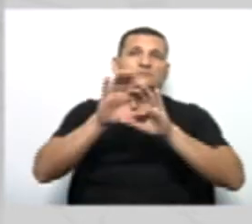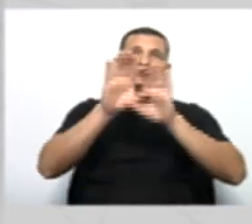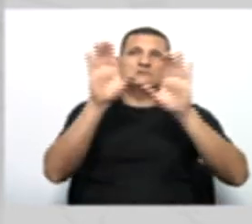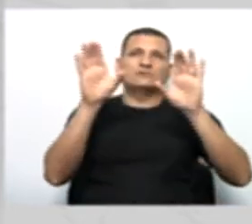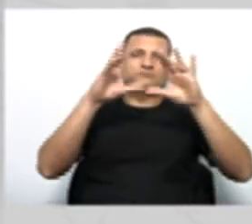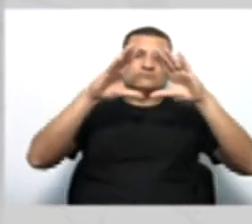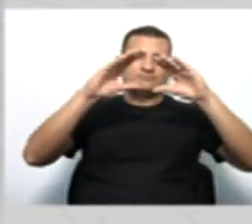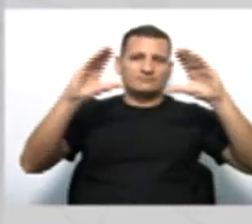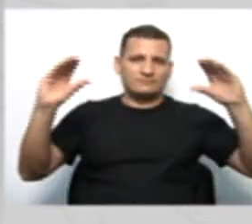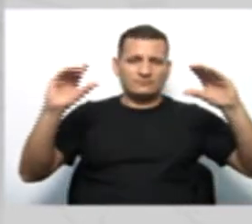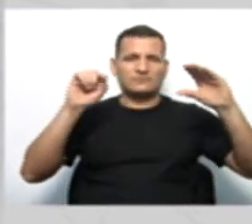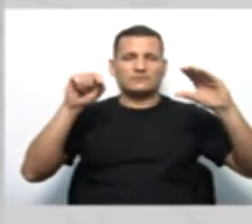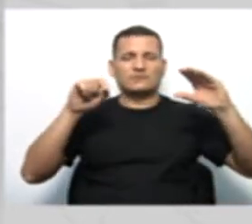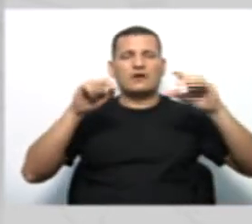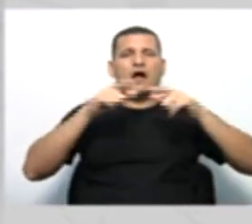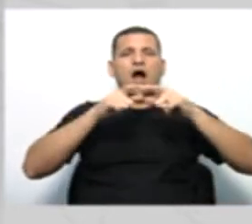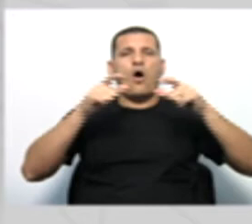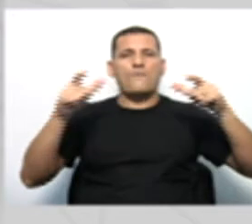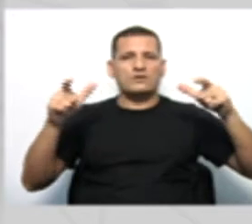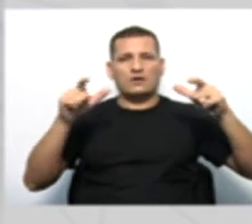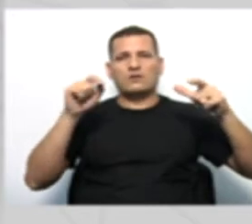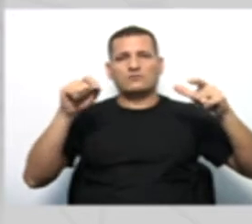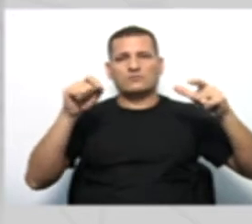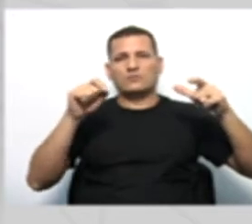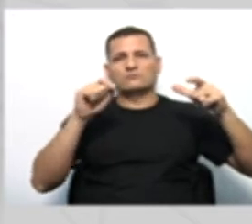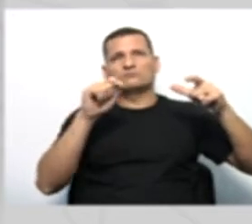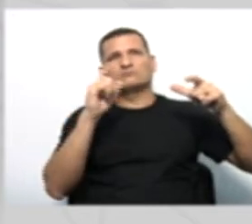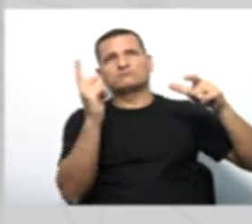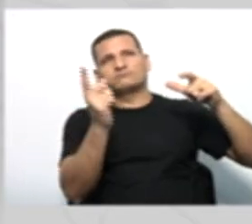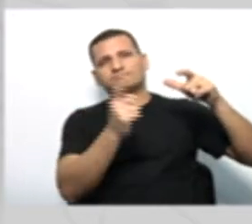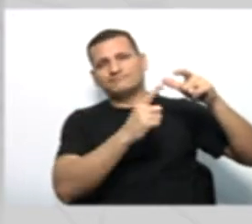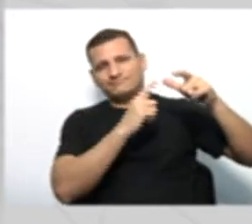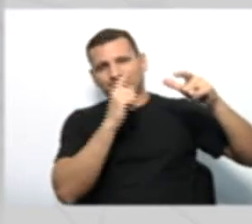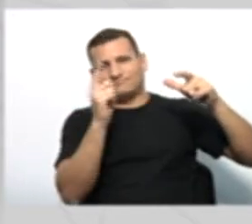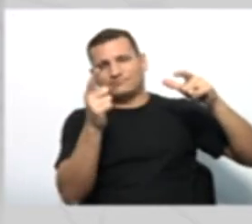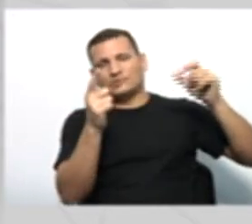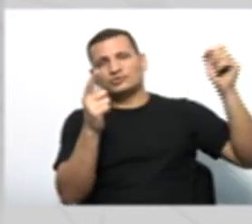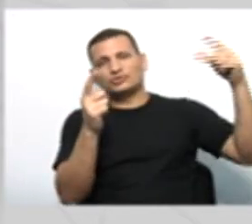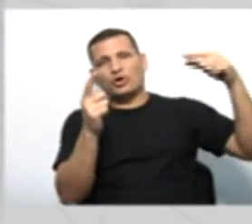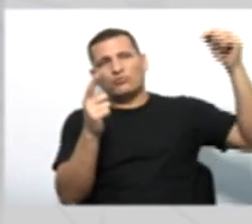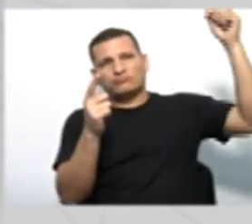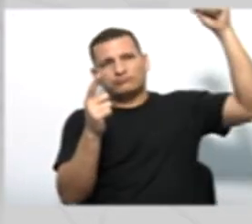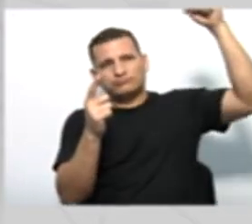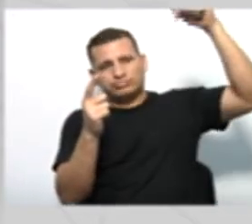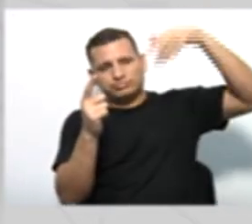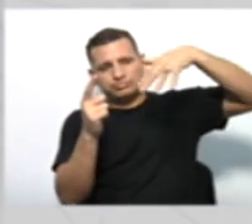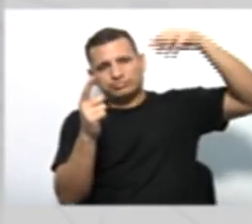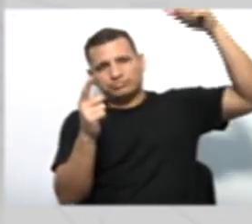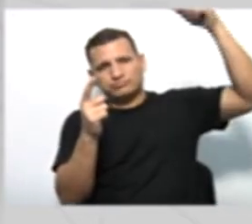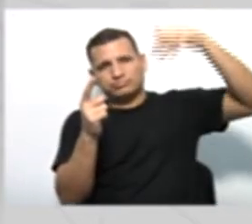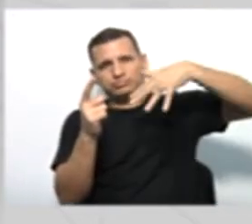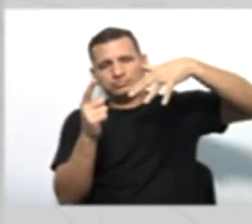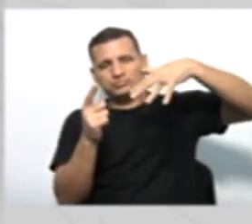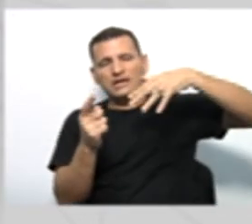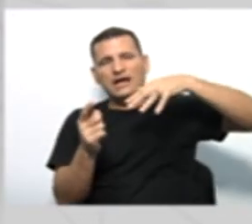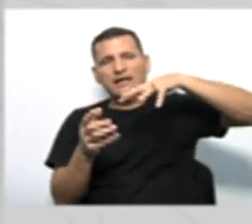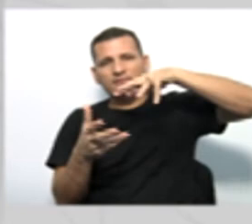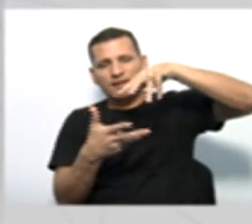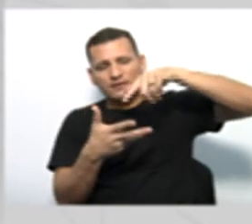que faz com que os raios solares conseguem penetrar na atmosfera terrestre, mas não conseguem sair, aquecendo todo o globo.